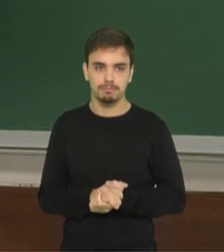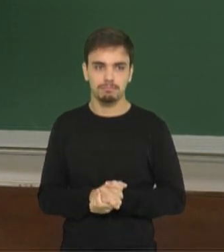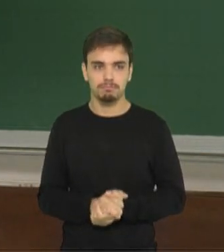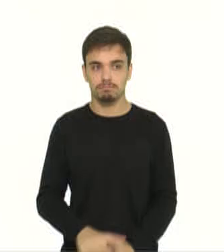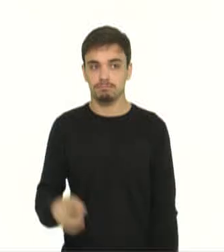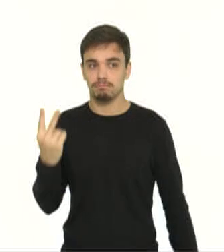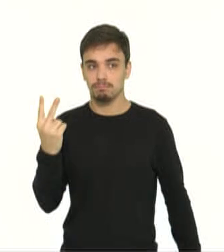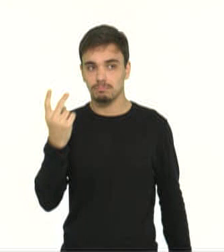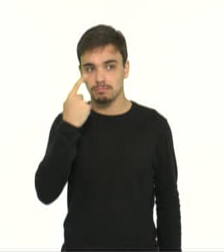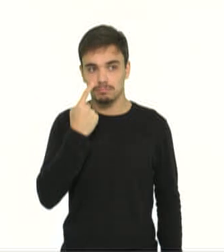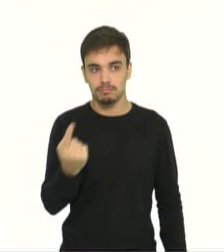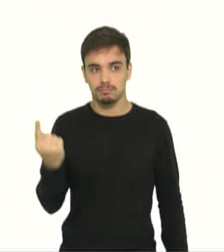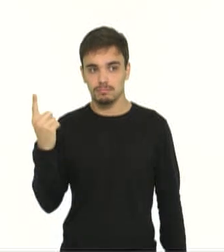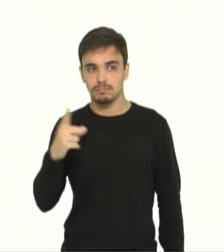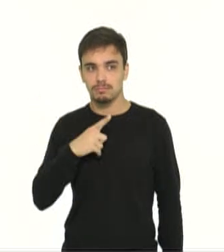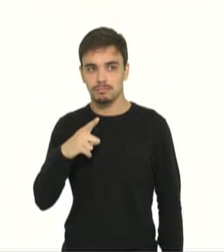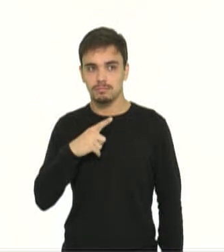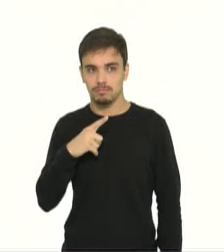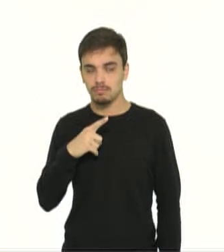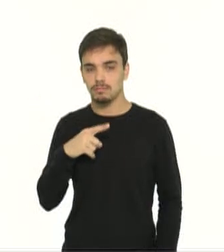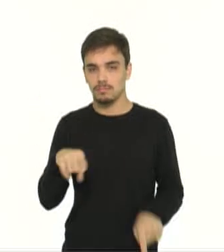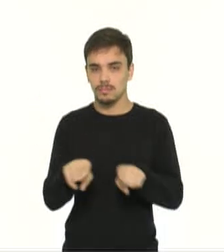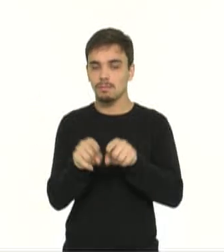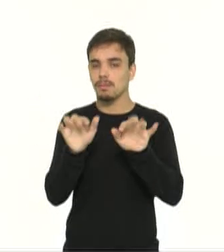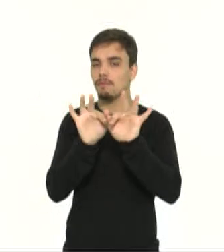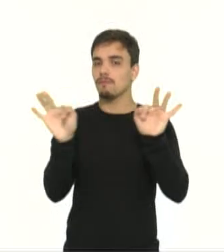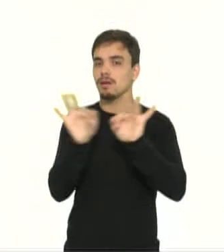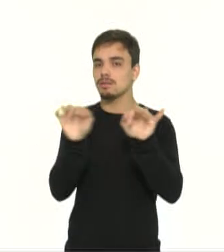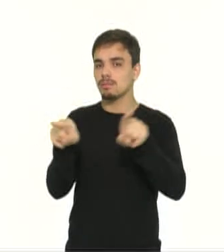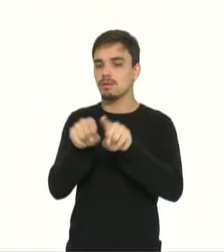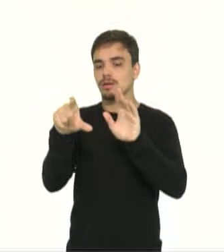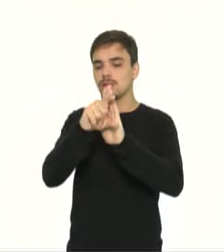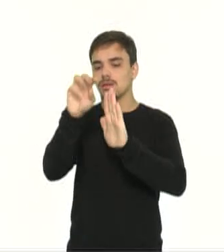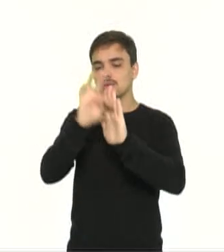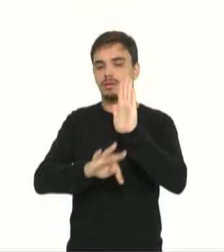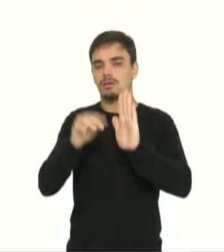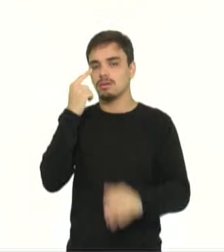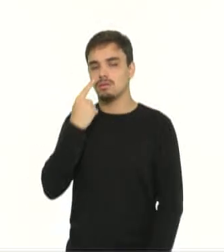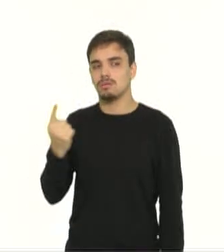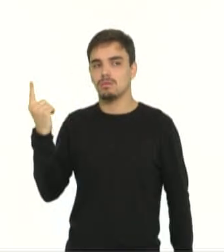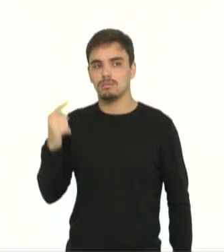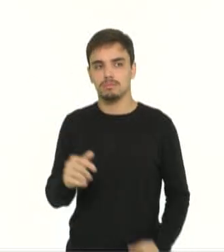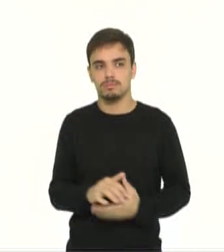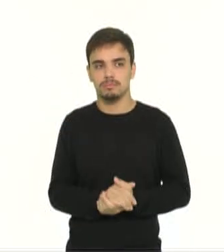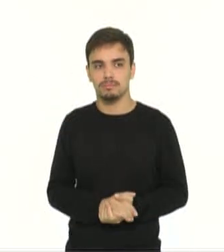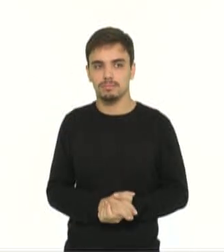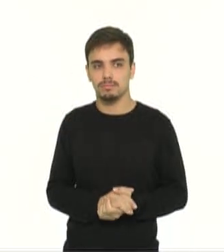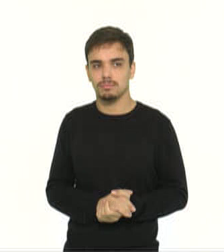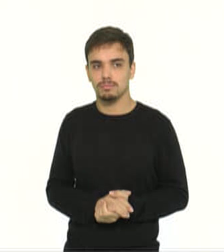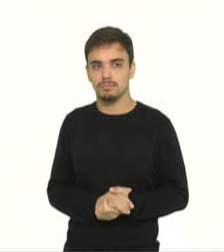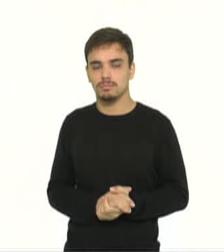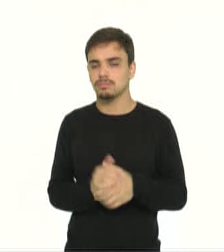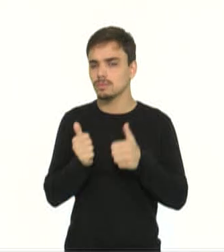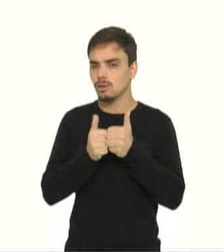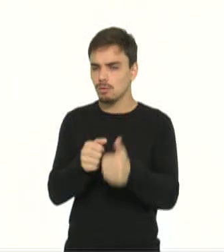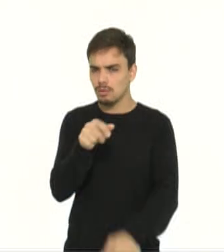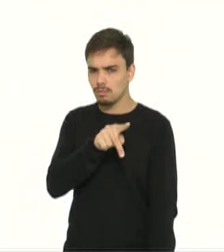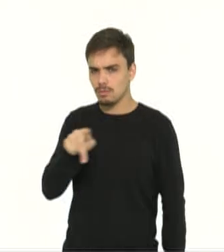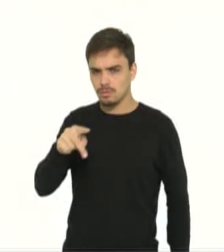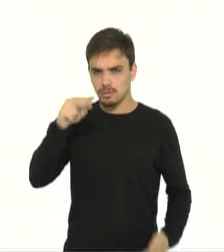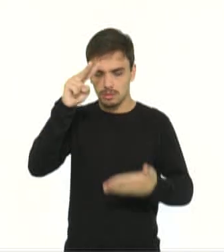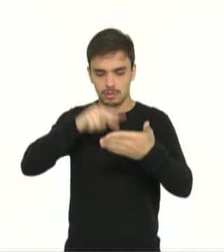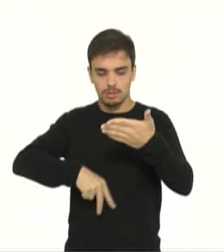Number 2. Nós temos aqui uma frase, né? Um texto pequenininho dizendo assim, according to the Cyberbullying Research